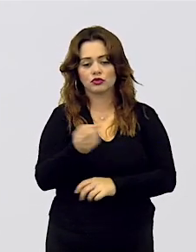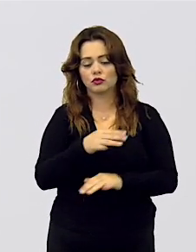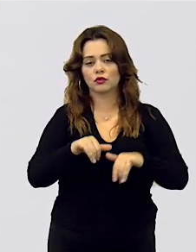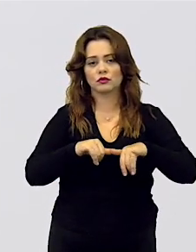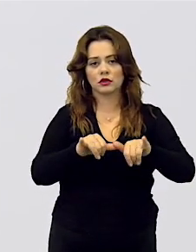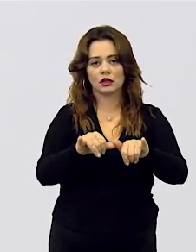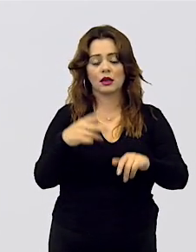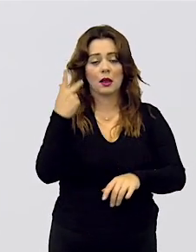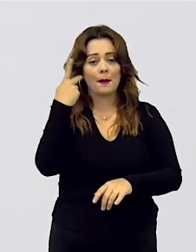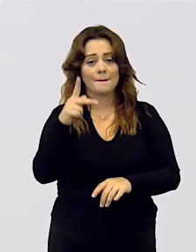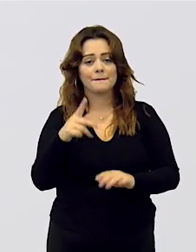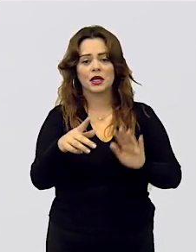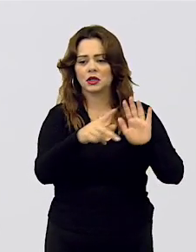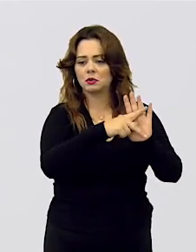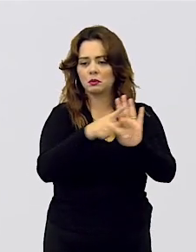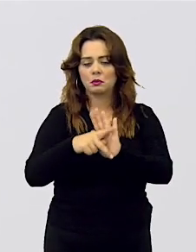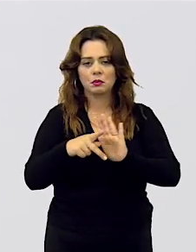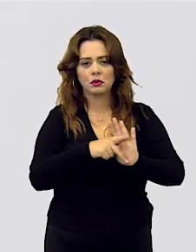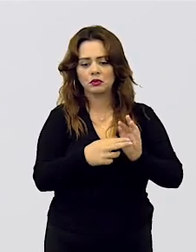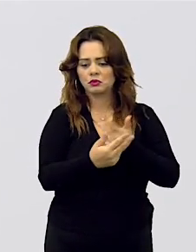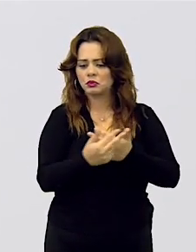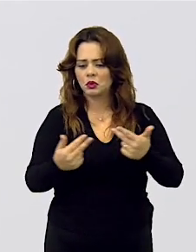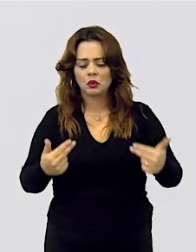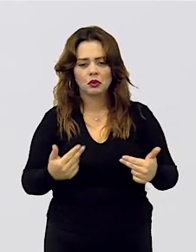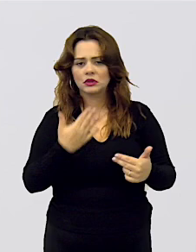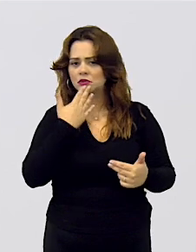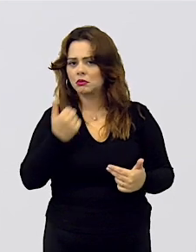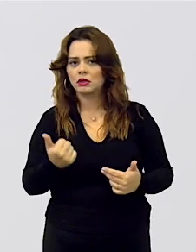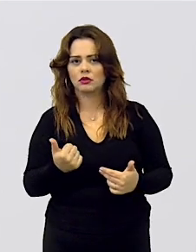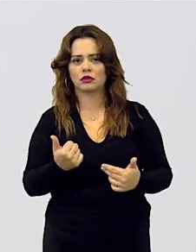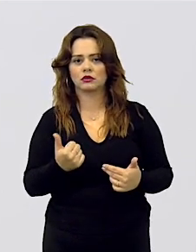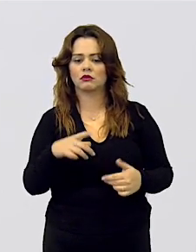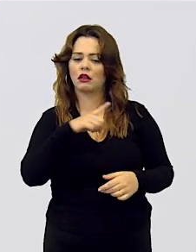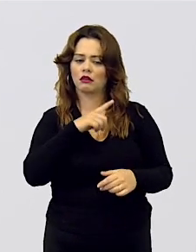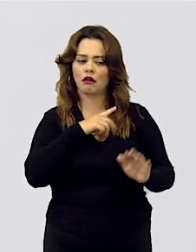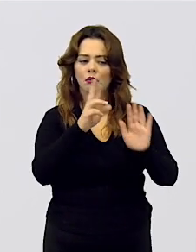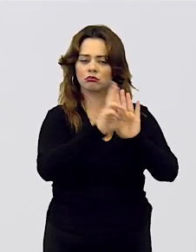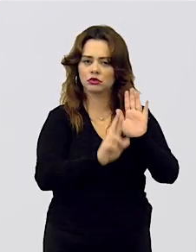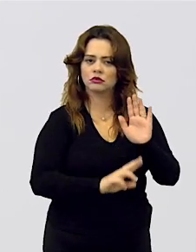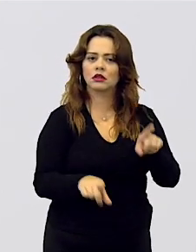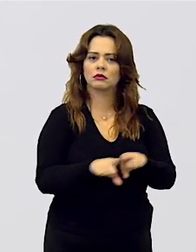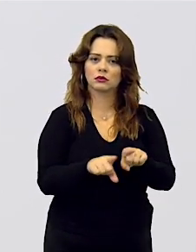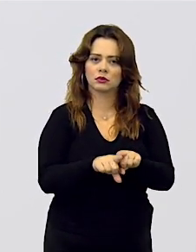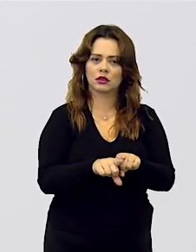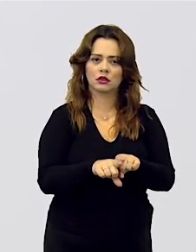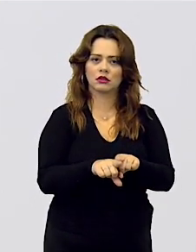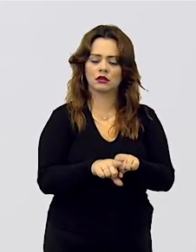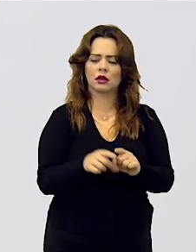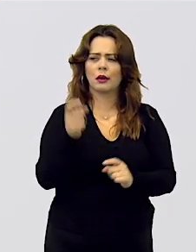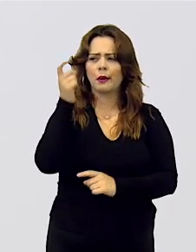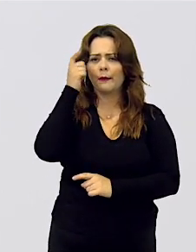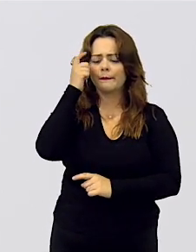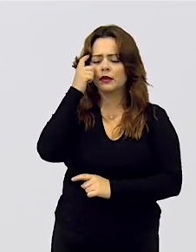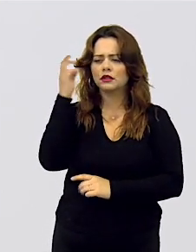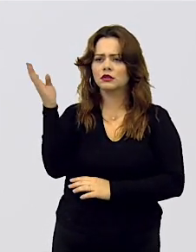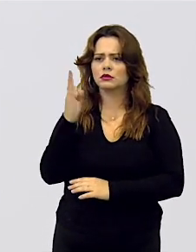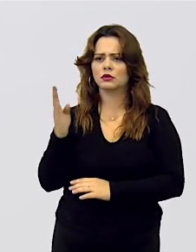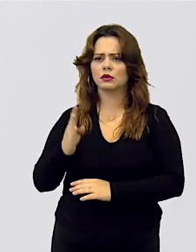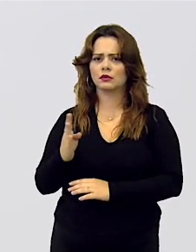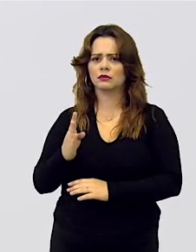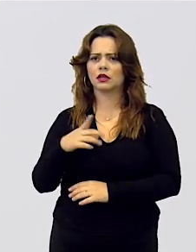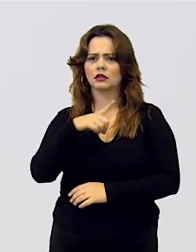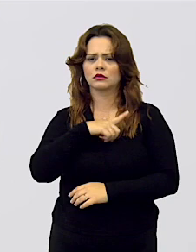mercados para produtos de alto valor agregado de ambos os lados penso que o Brasil